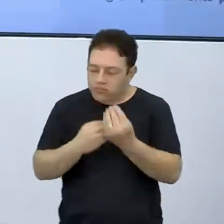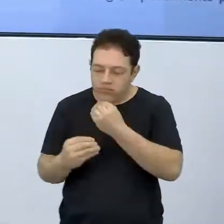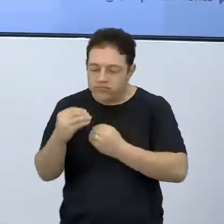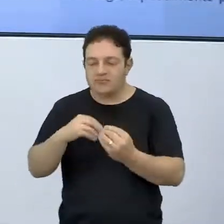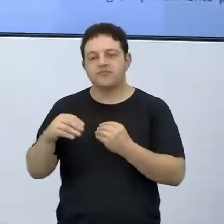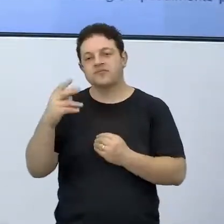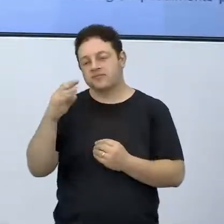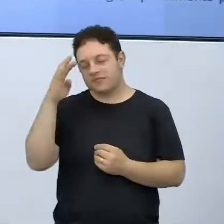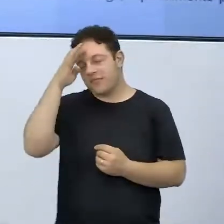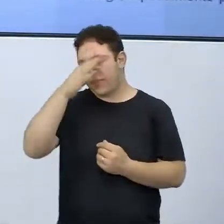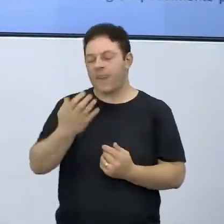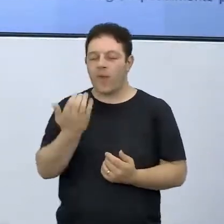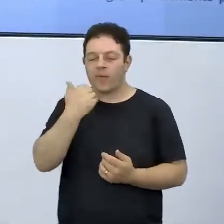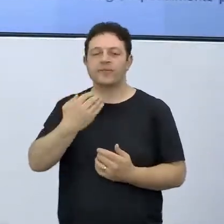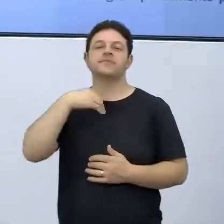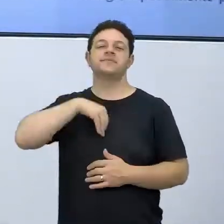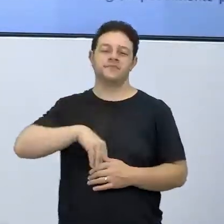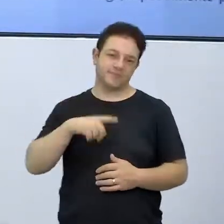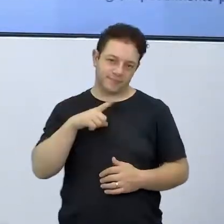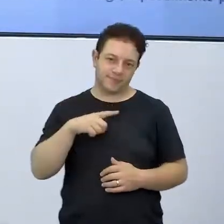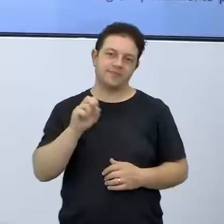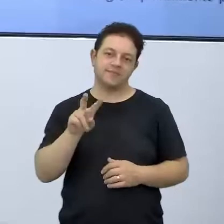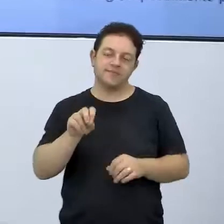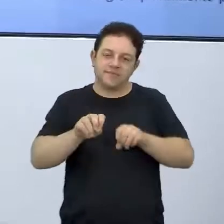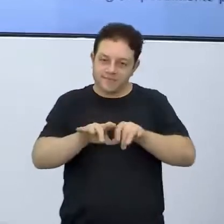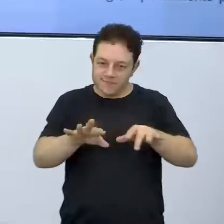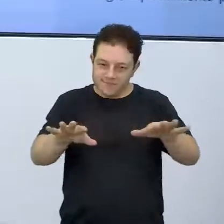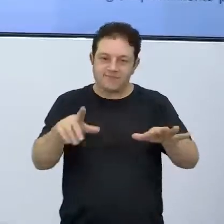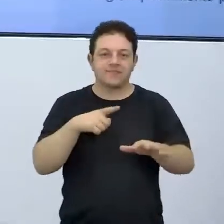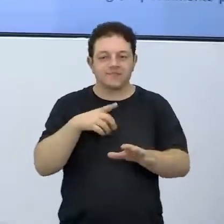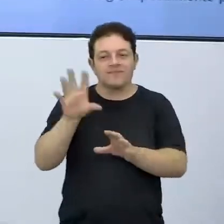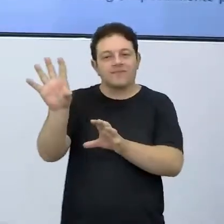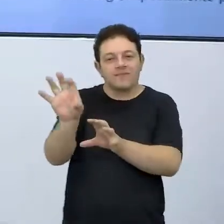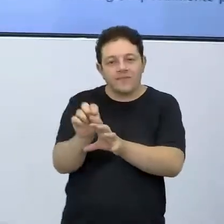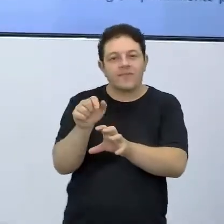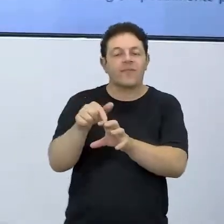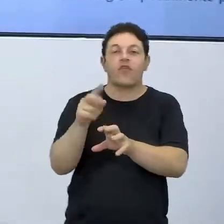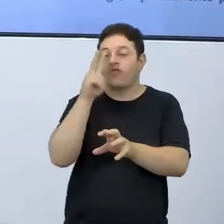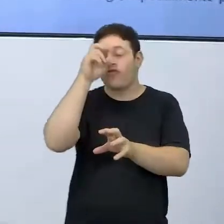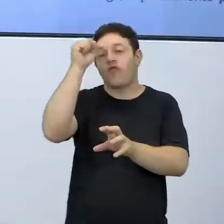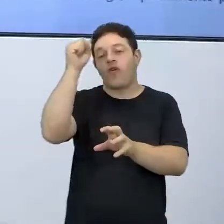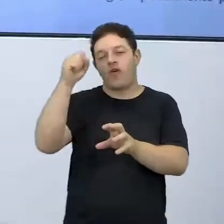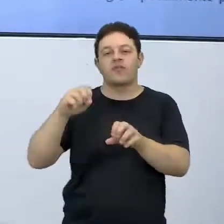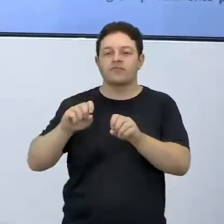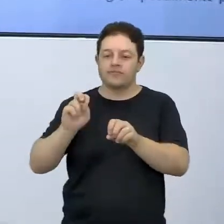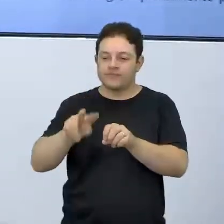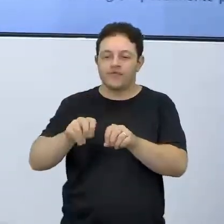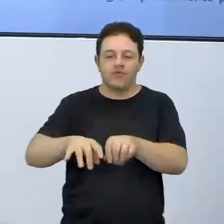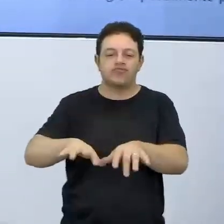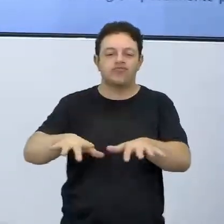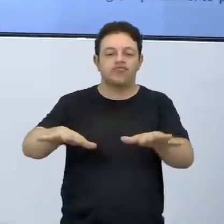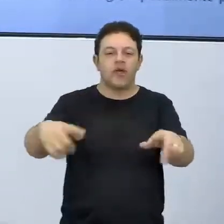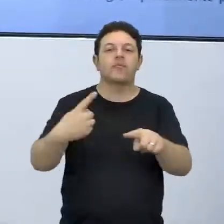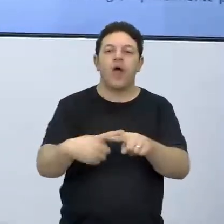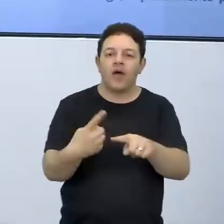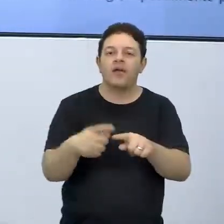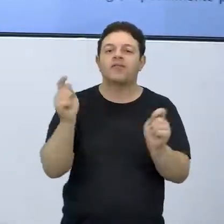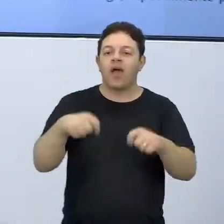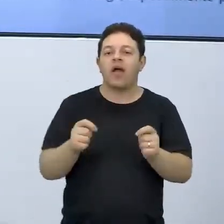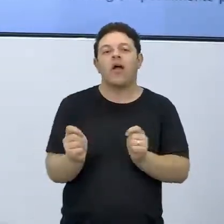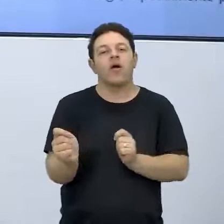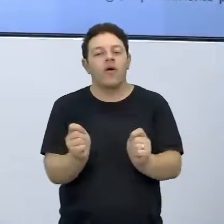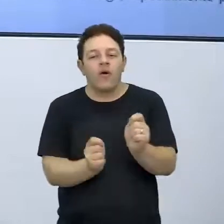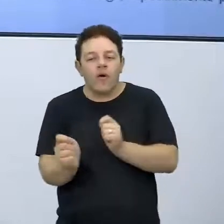alimentação e através aí desses alimentos que apresentam uma carga muito grande de agrotóxicos, justamente para conseguir